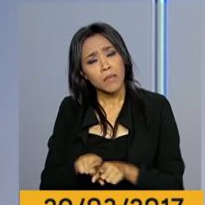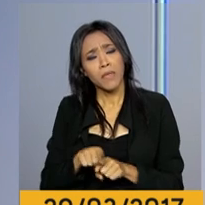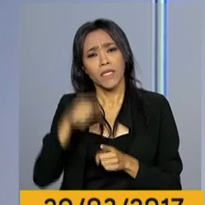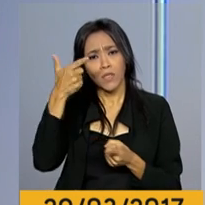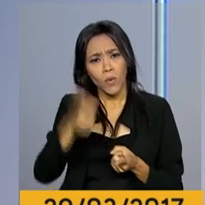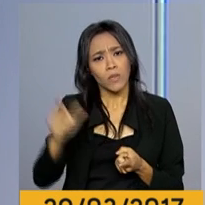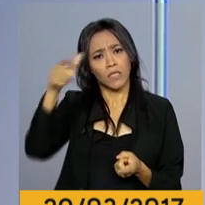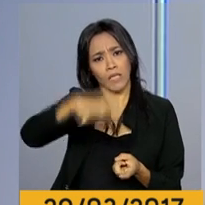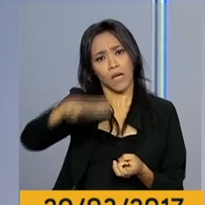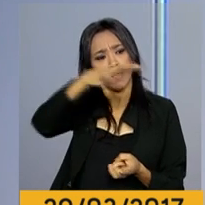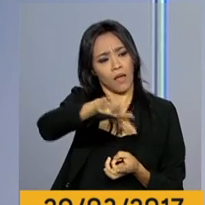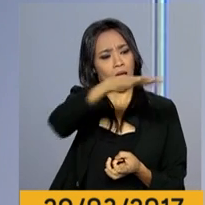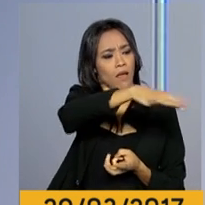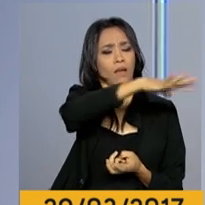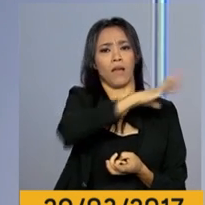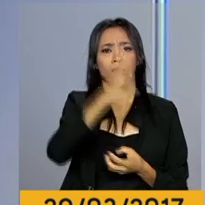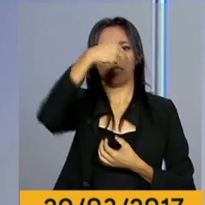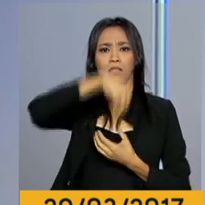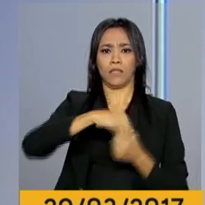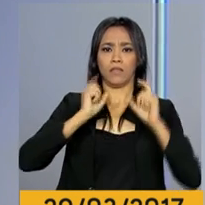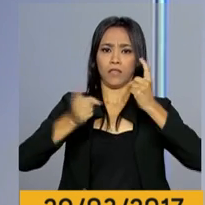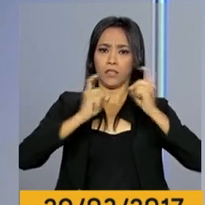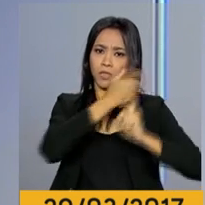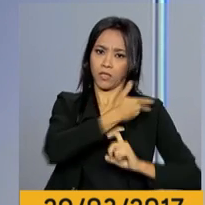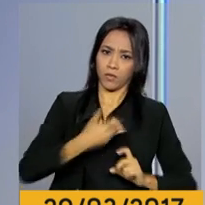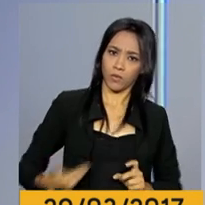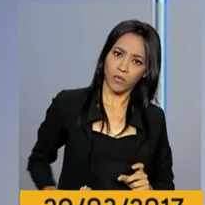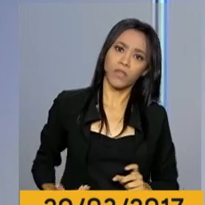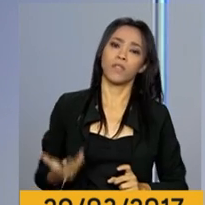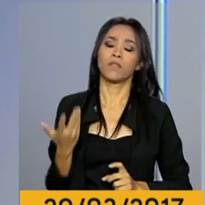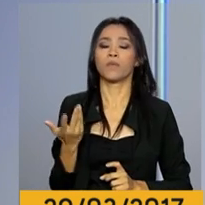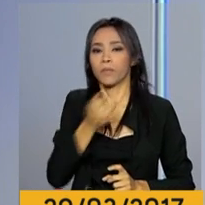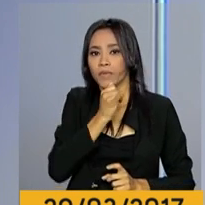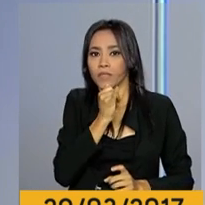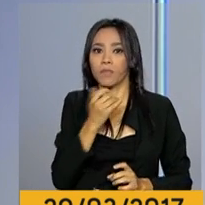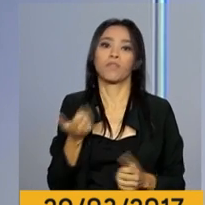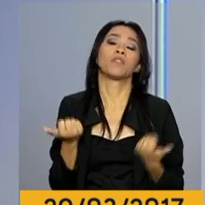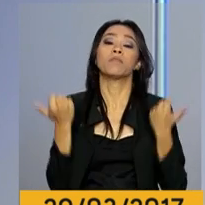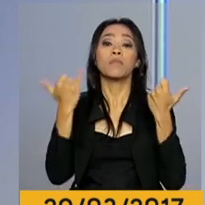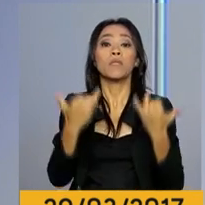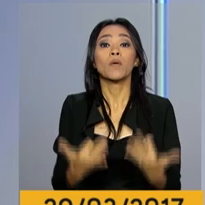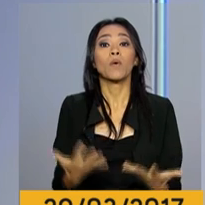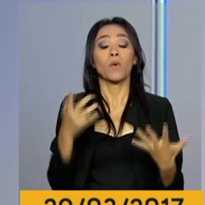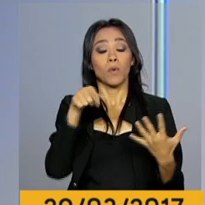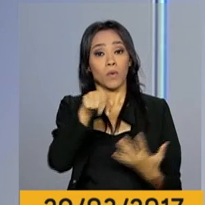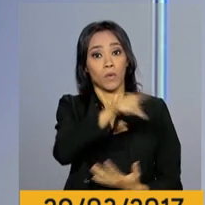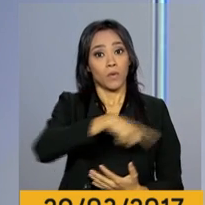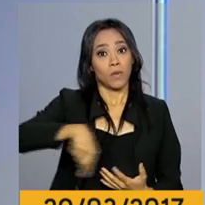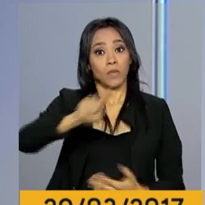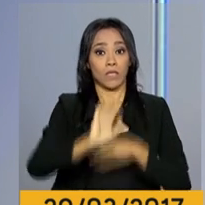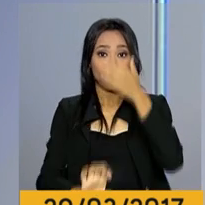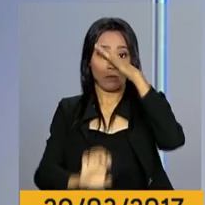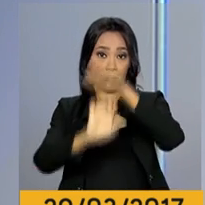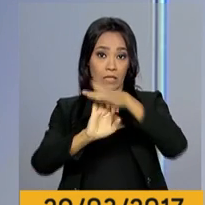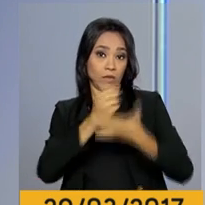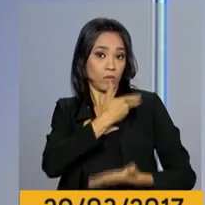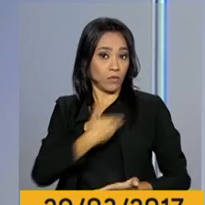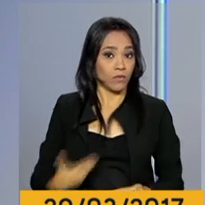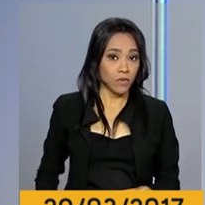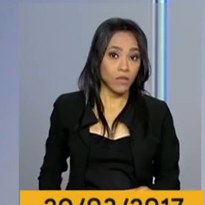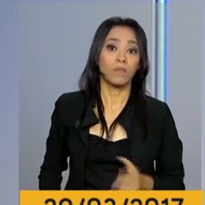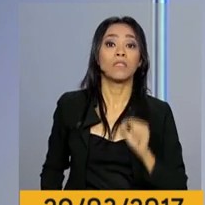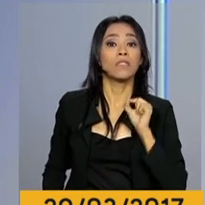pública tendo em vista providências que nós chamamos ele mencionou o caso das estatais isso derivou de uma